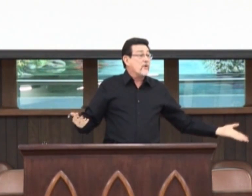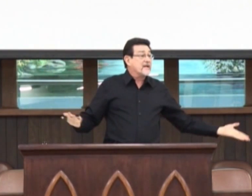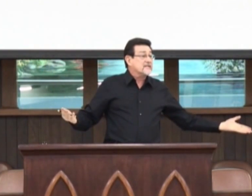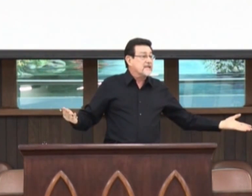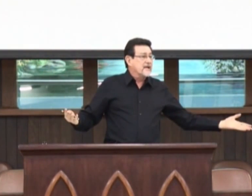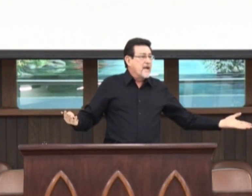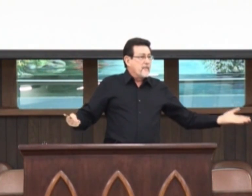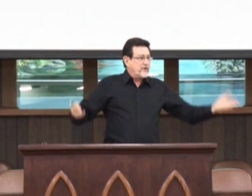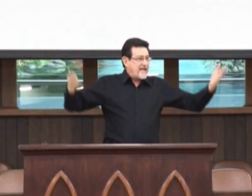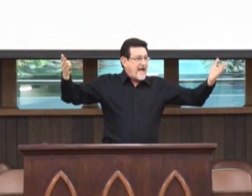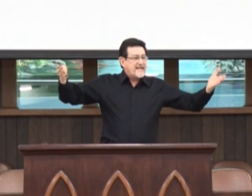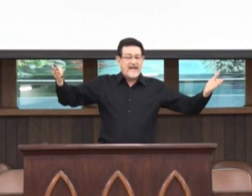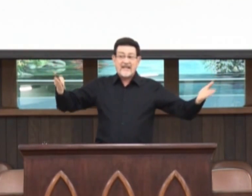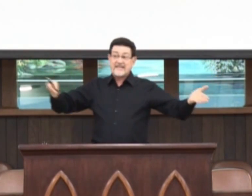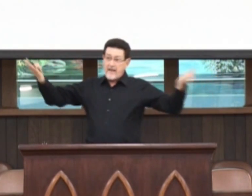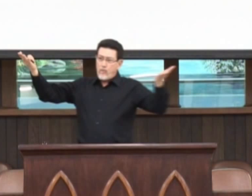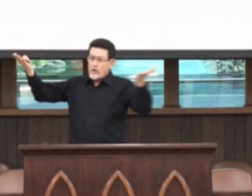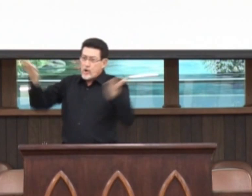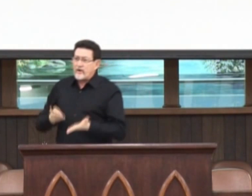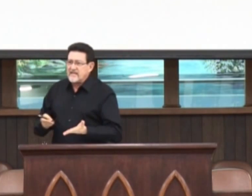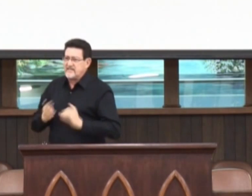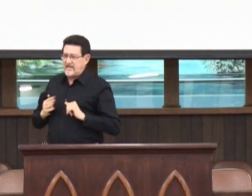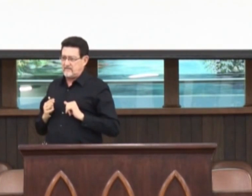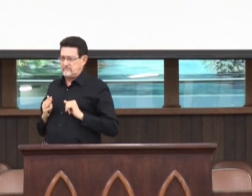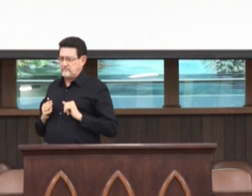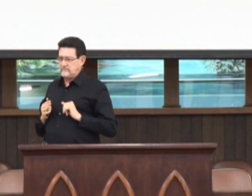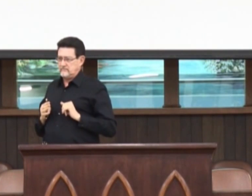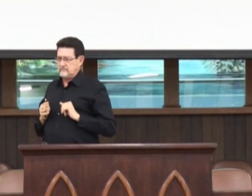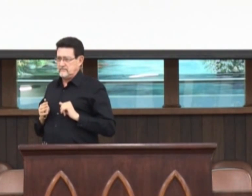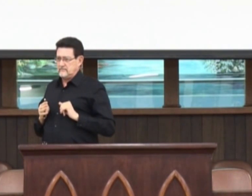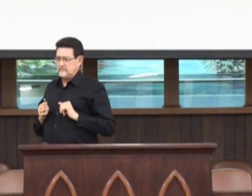fazer democracia, porque aí está a demoniocracia.